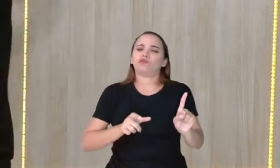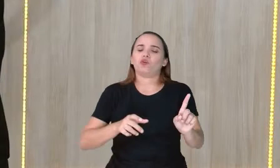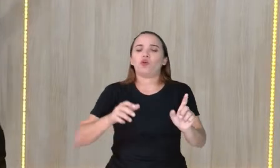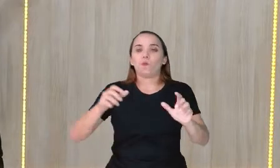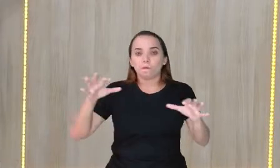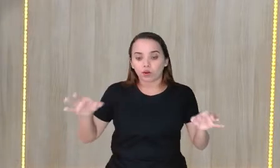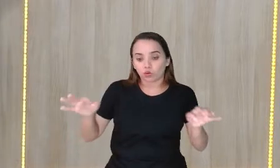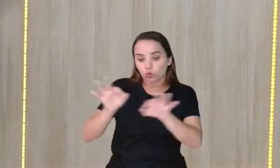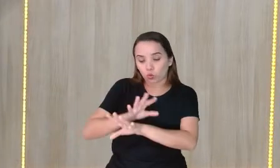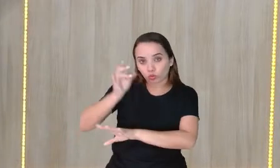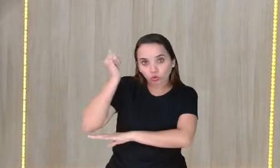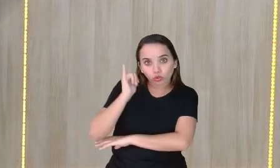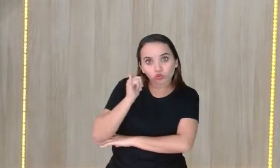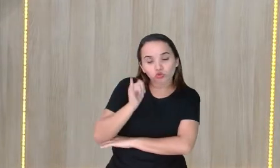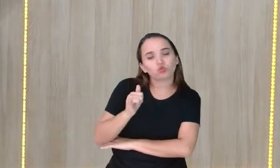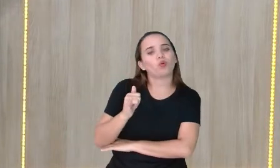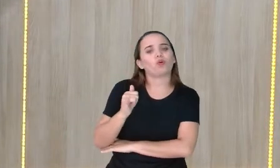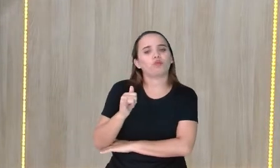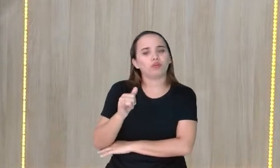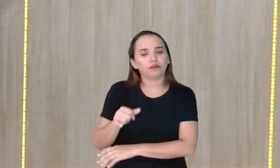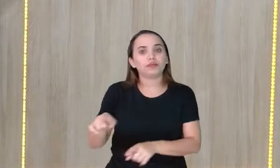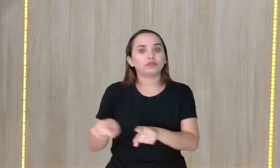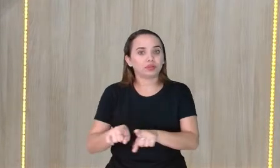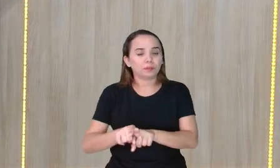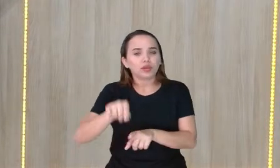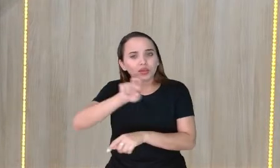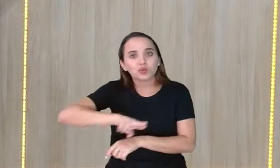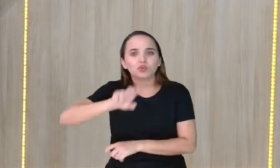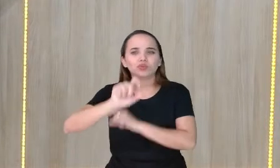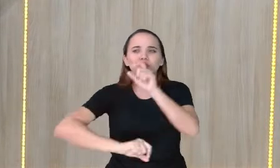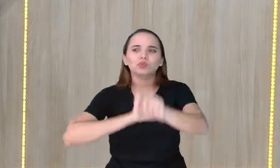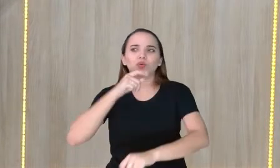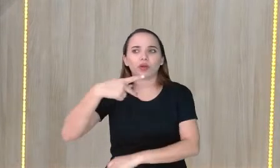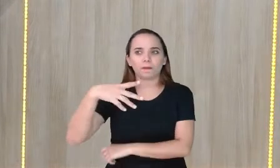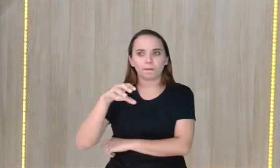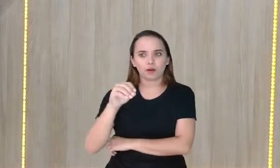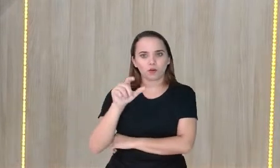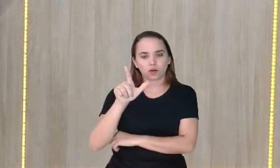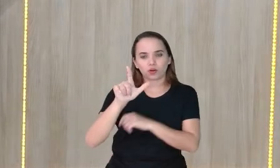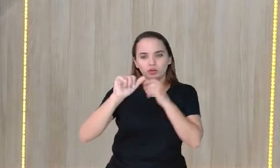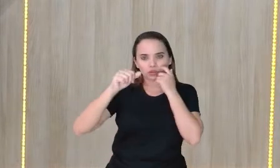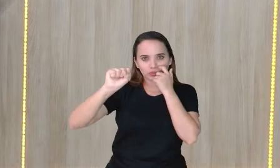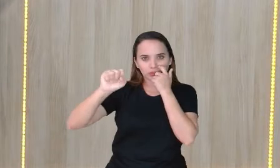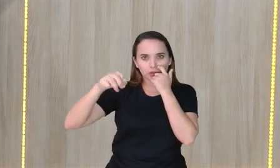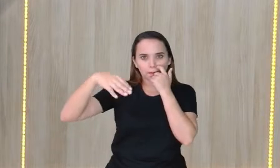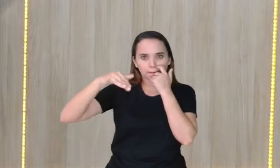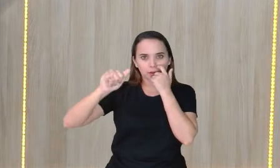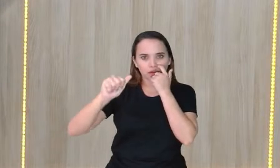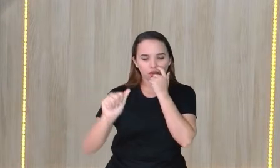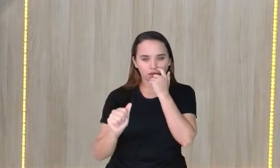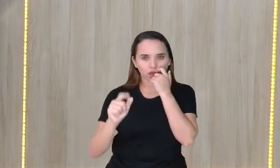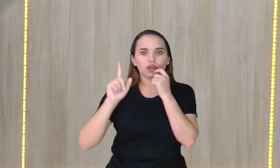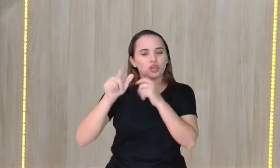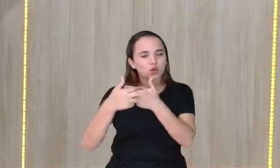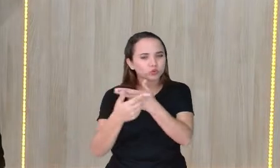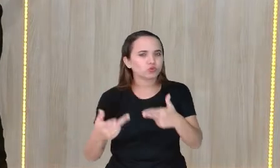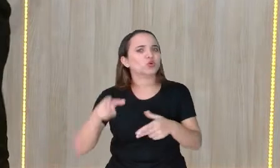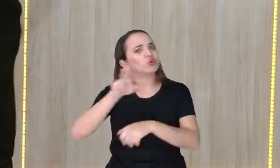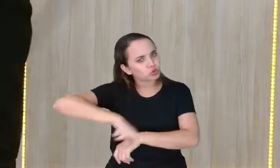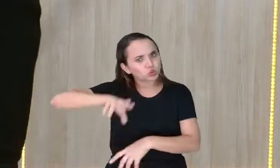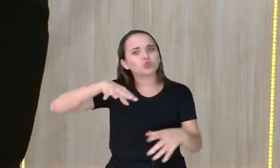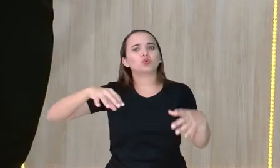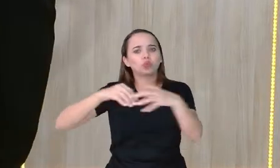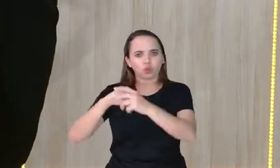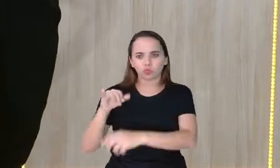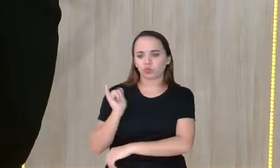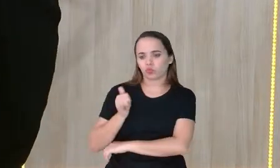fazendo uso do quê? Da polissemia, que é um dos recursos do mini-conto. Por quê? Porque a polissemia permite que